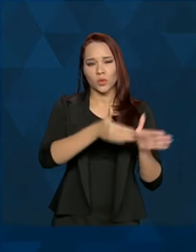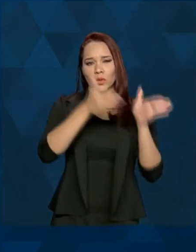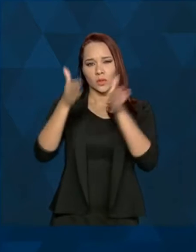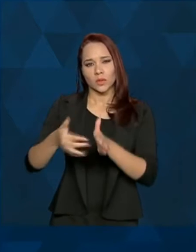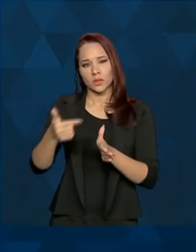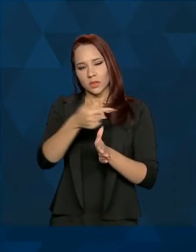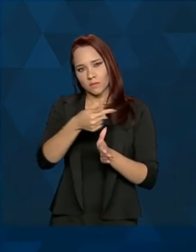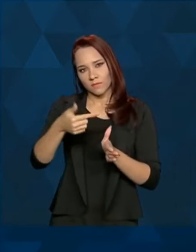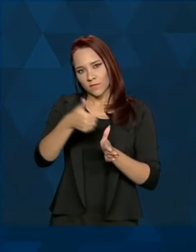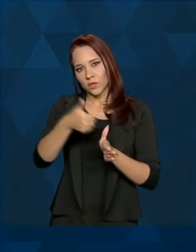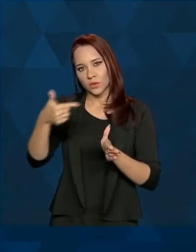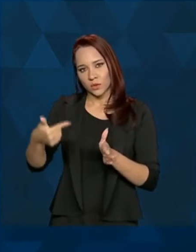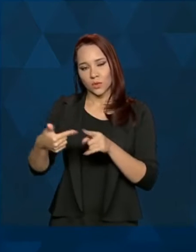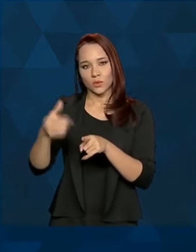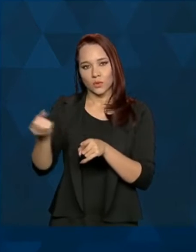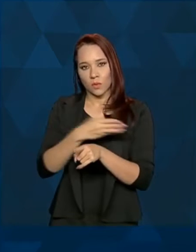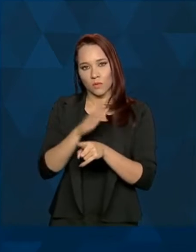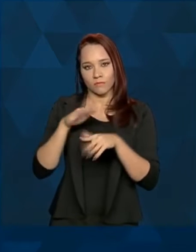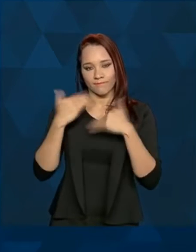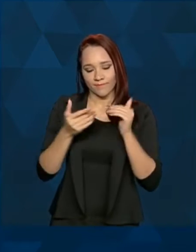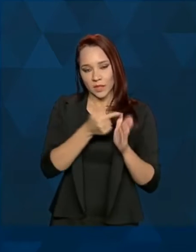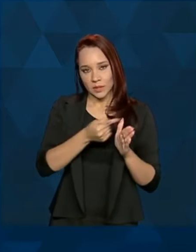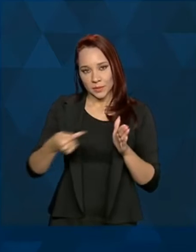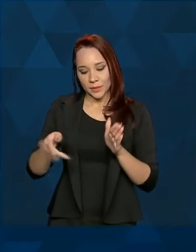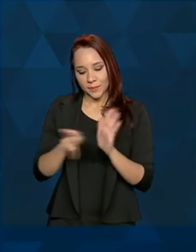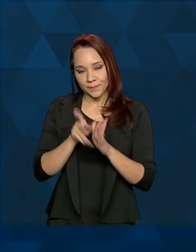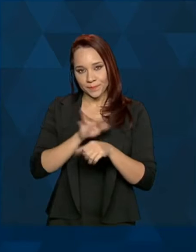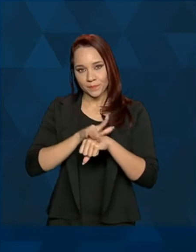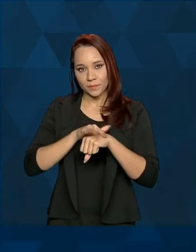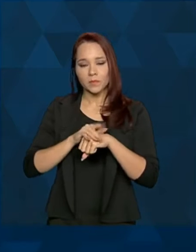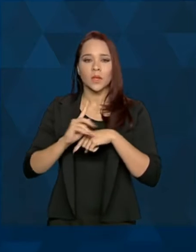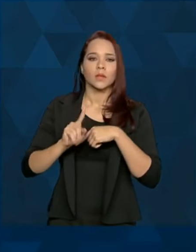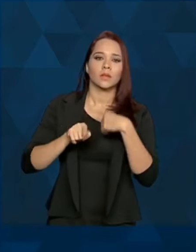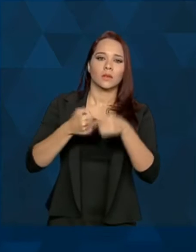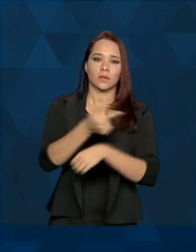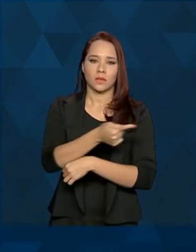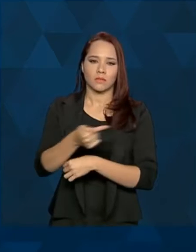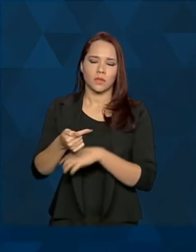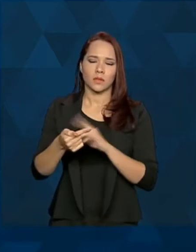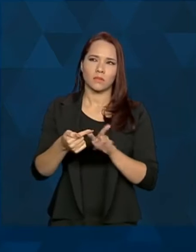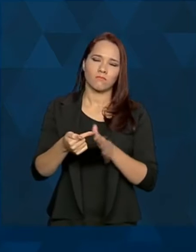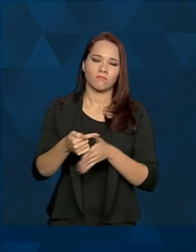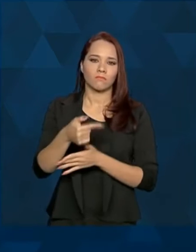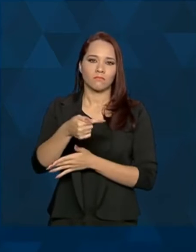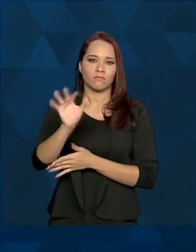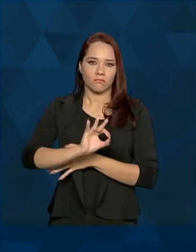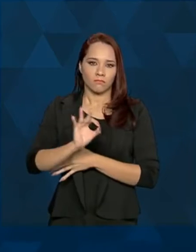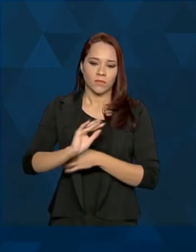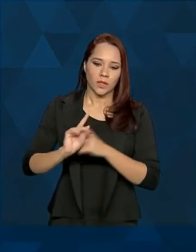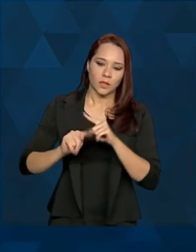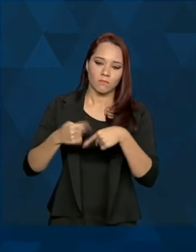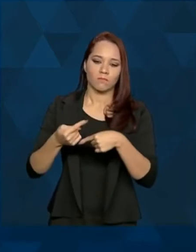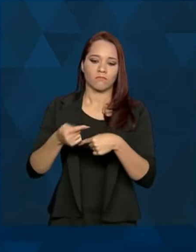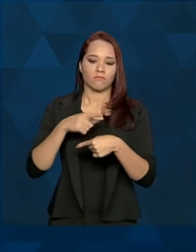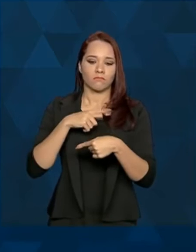22 de óbitos, né, naquela semana epidemiológica. Na outra semana foi 7%, na outra